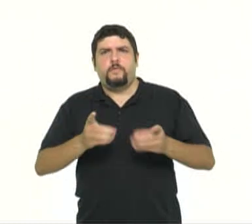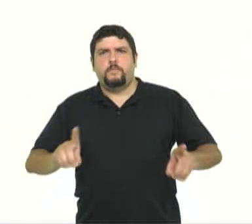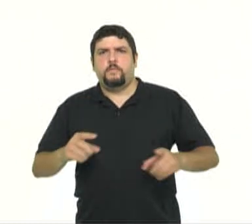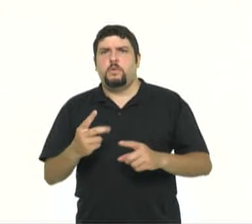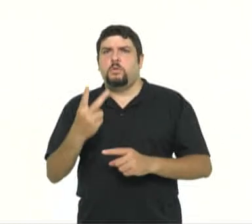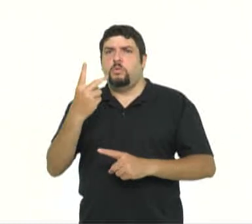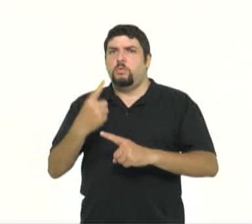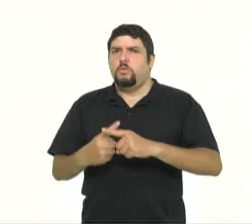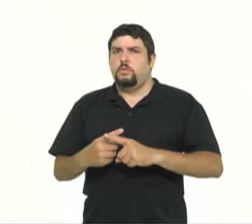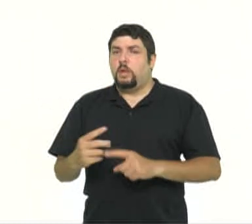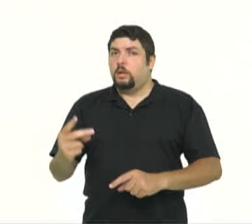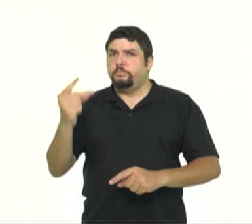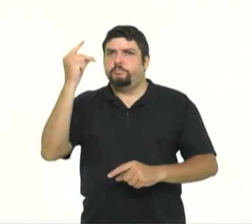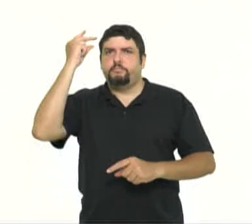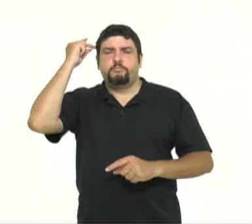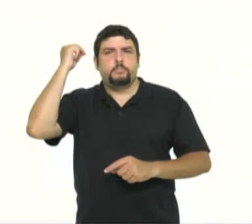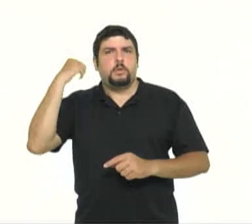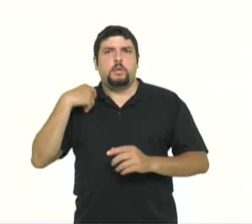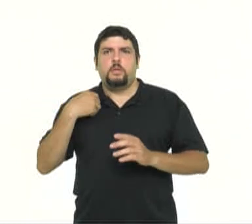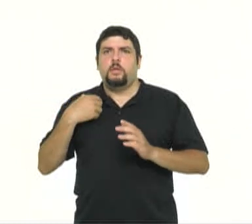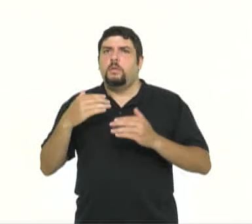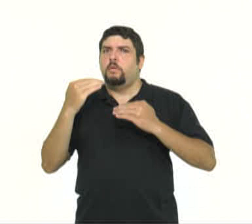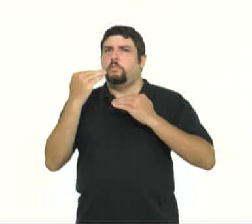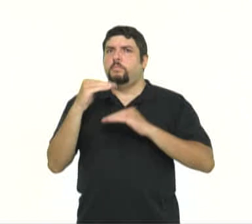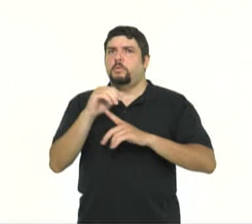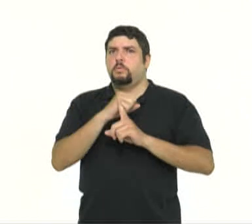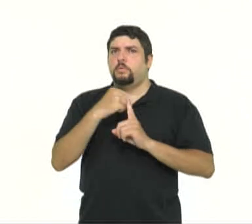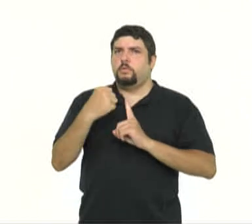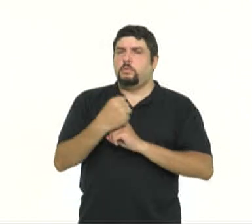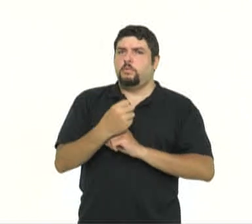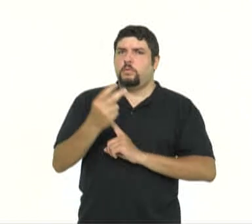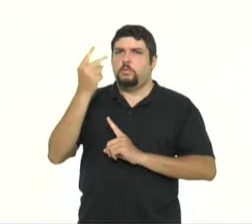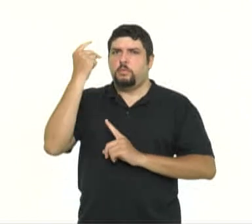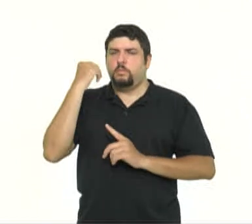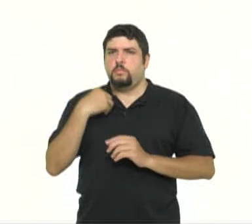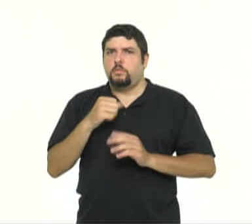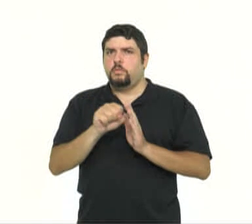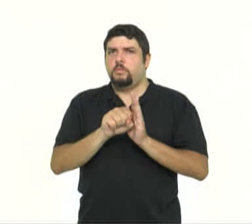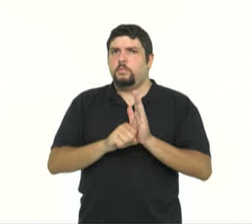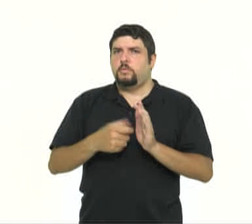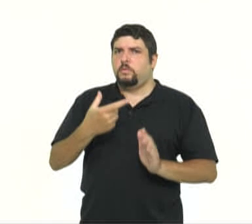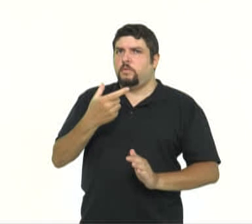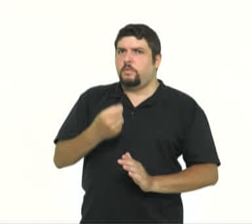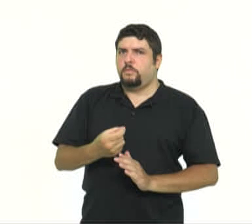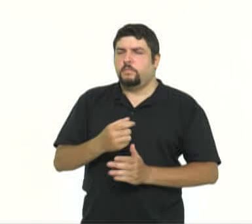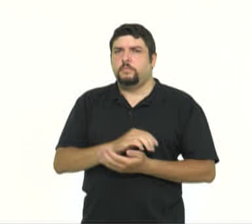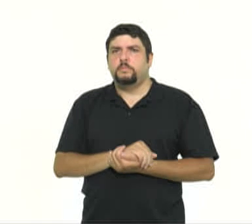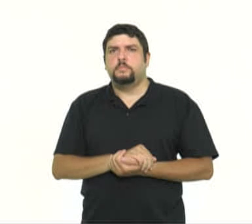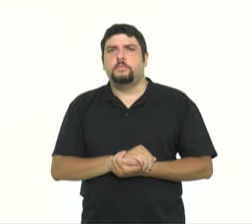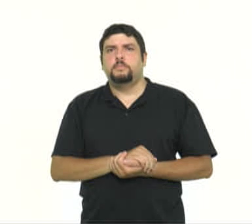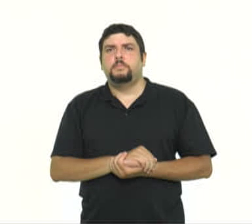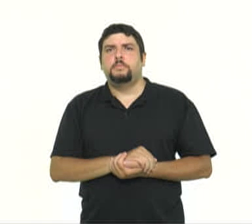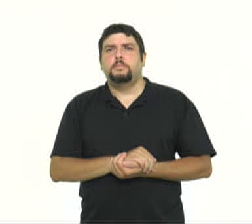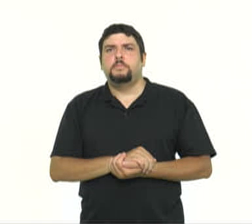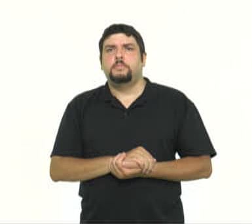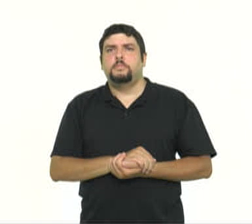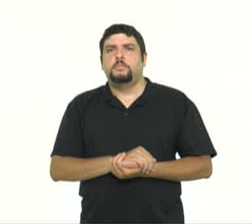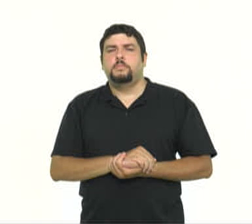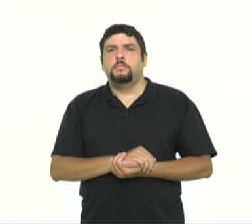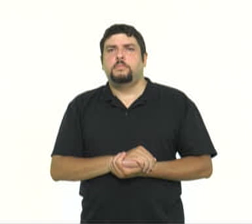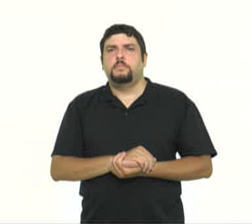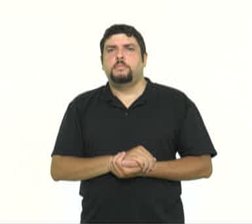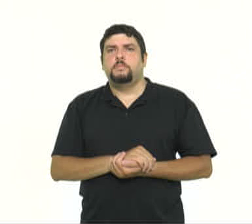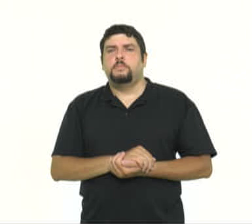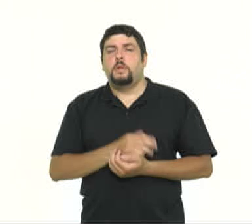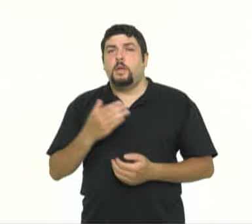algo impensável para os padrões sociais das primeiras décadas do século XX. Alçaram Florbela ao